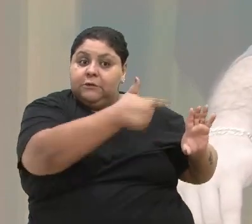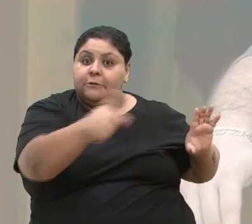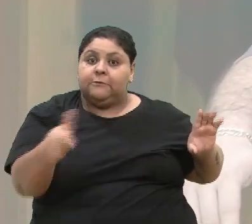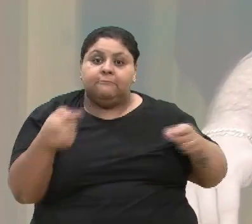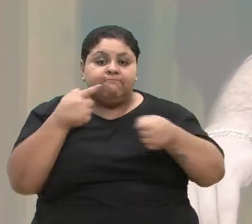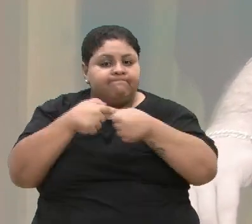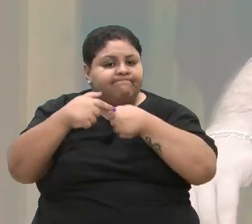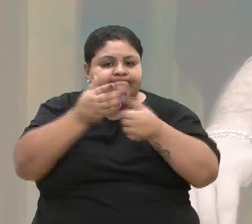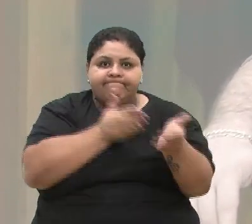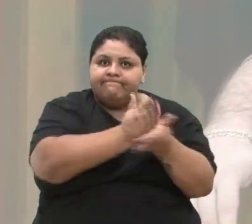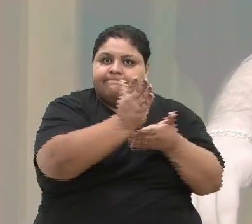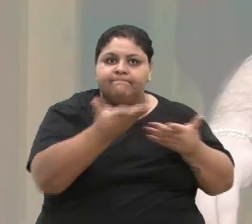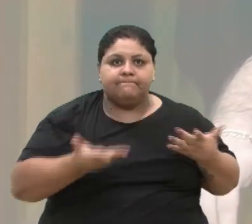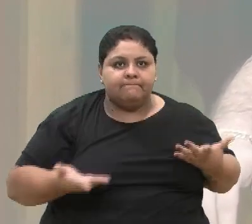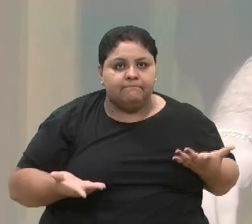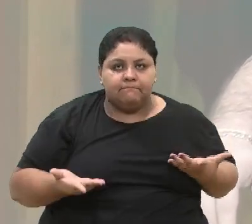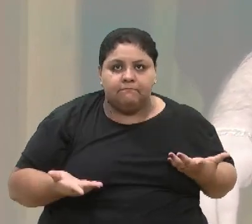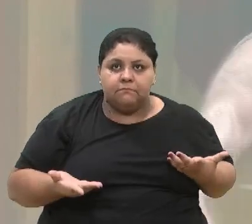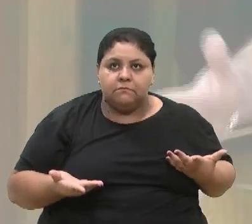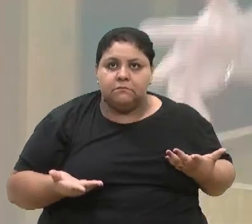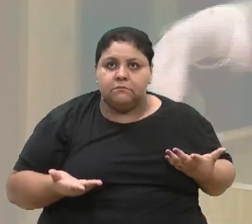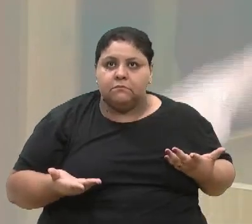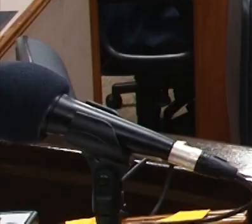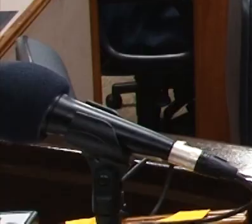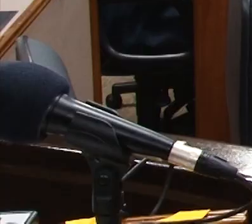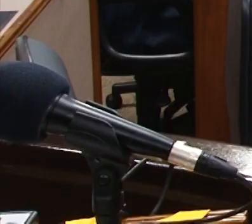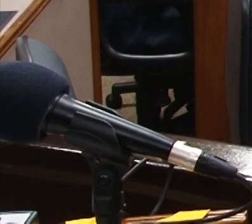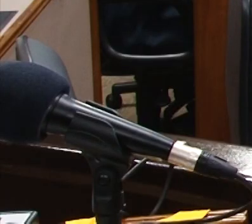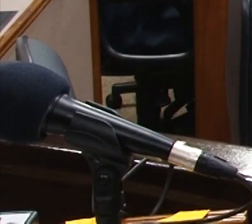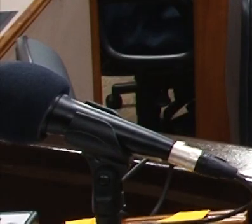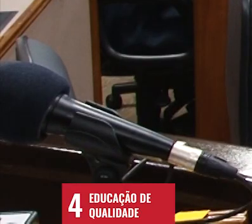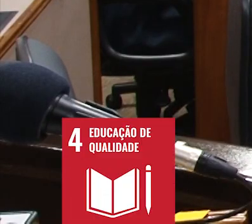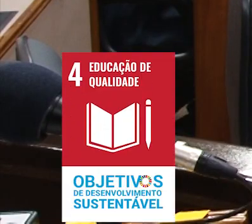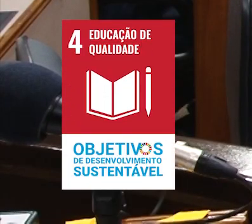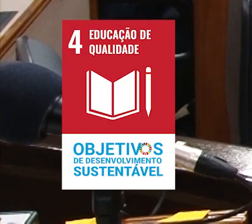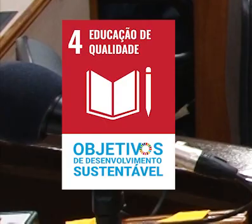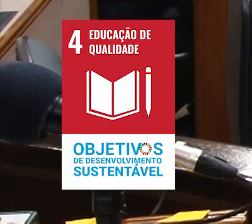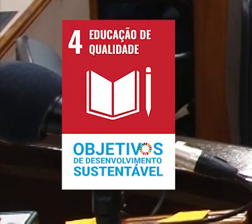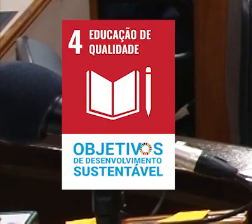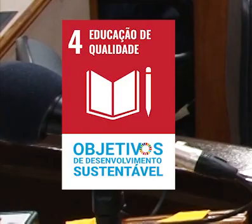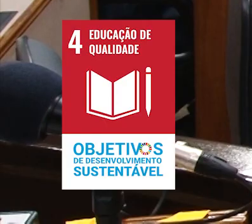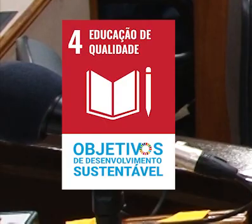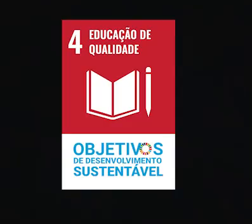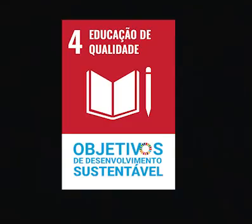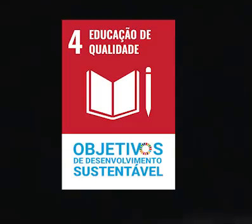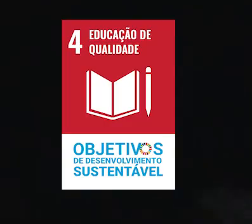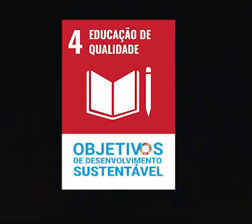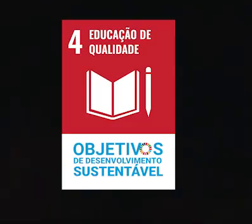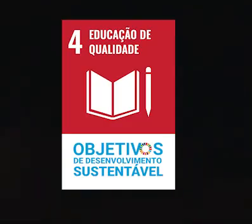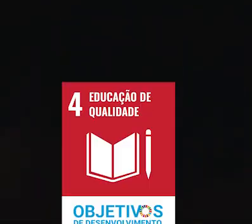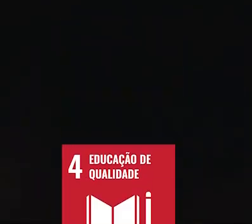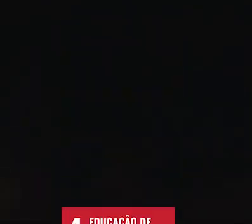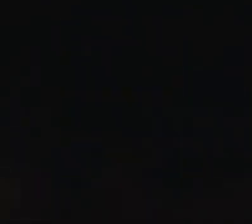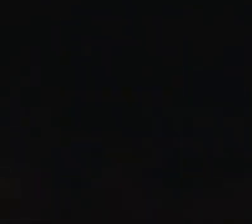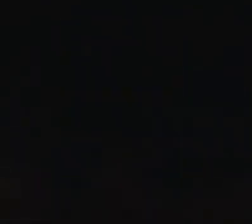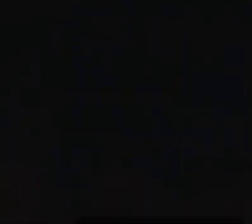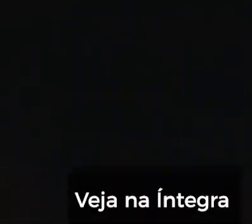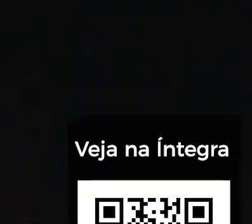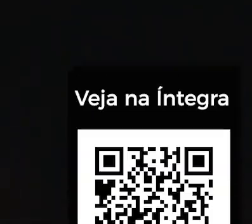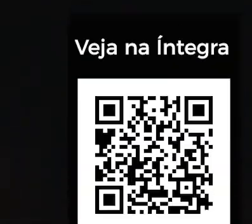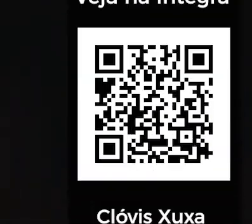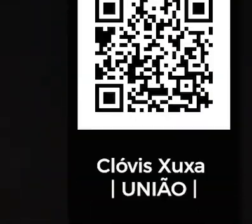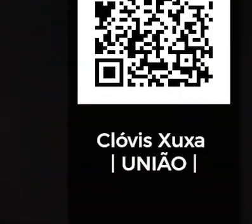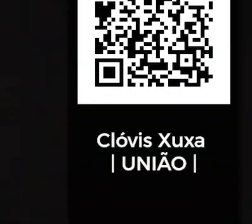municípios foram aprovados. O porquê disso? Outro vereador que também se manifestou foi Clóvis Oxuxa, que aproveitou